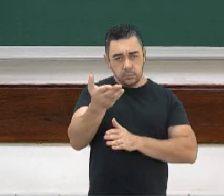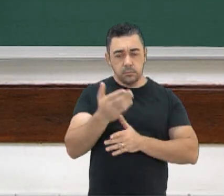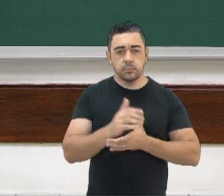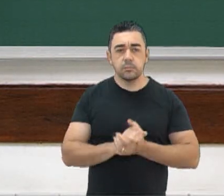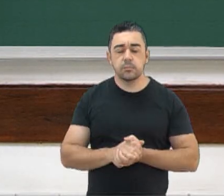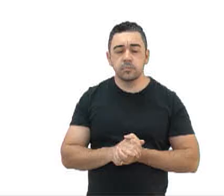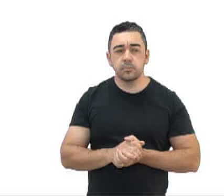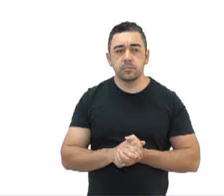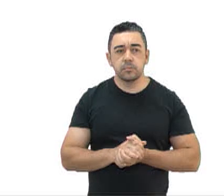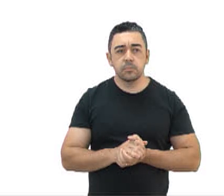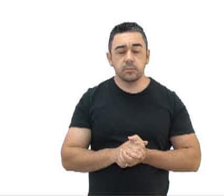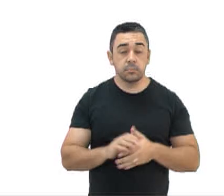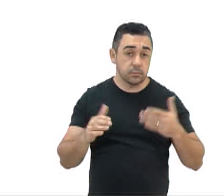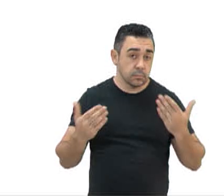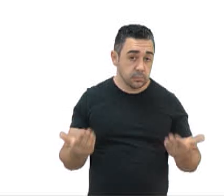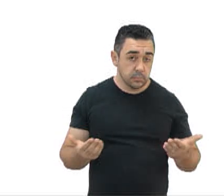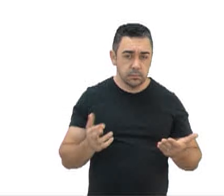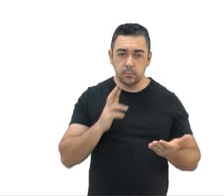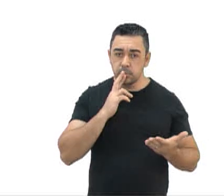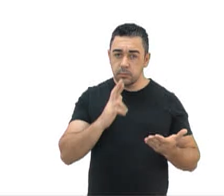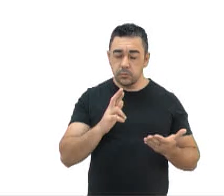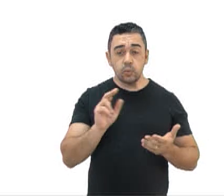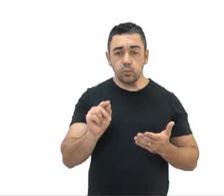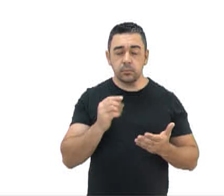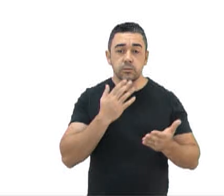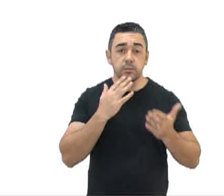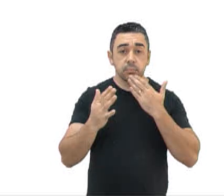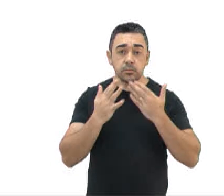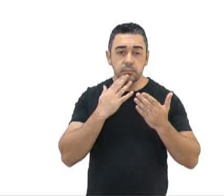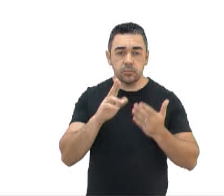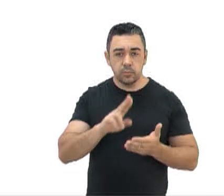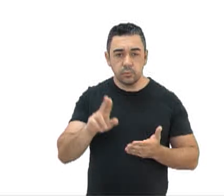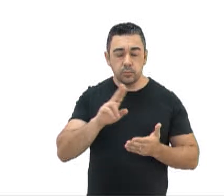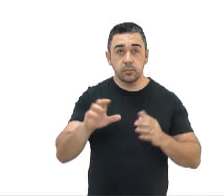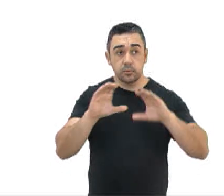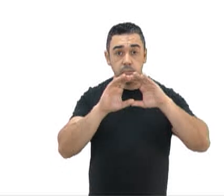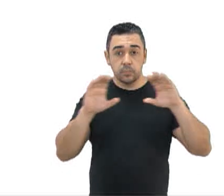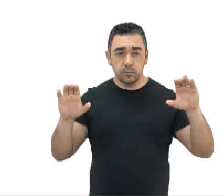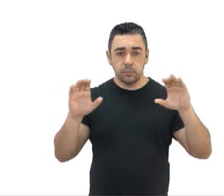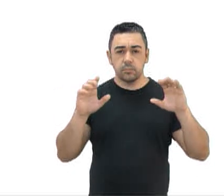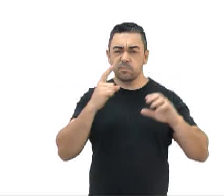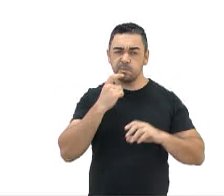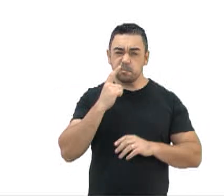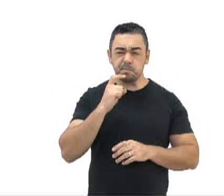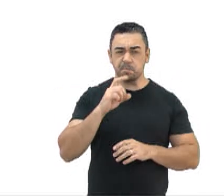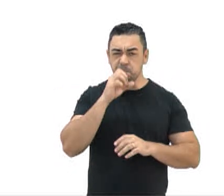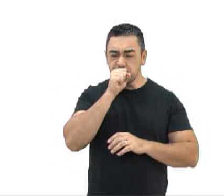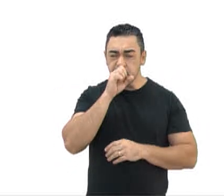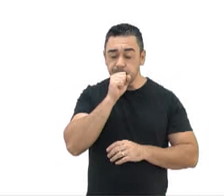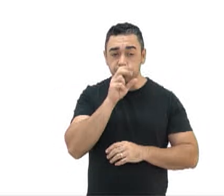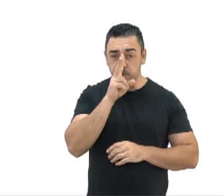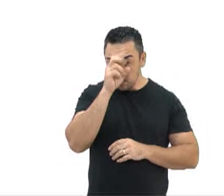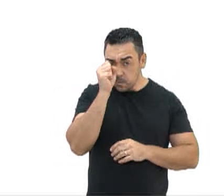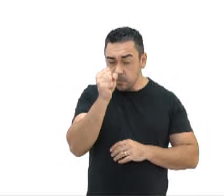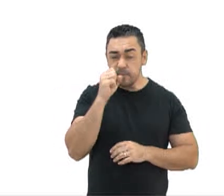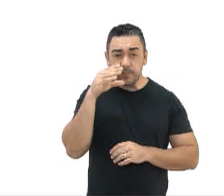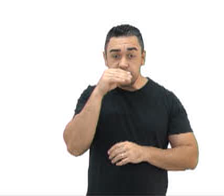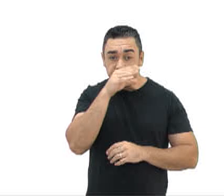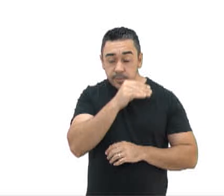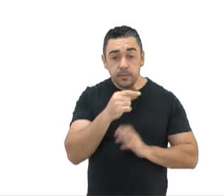gabarito. Então, as cores utilizadas para representar o céu são cores fortes,